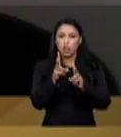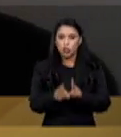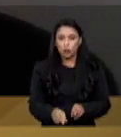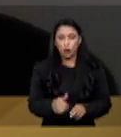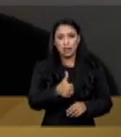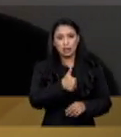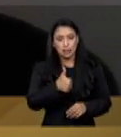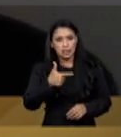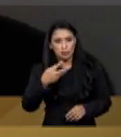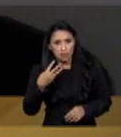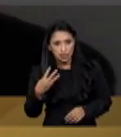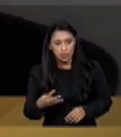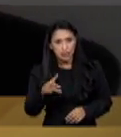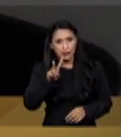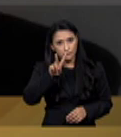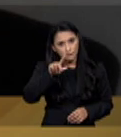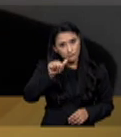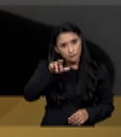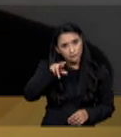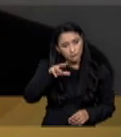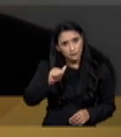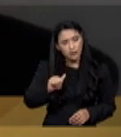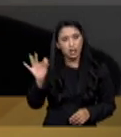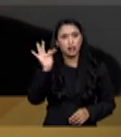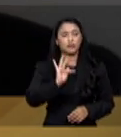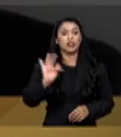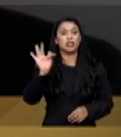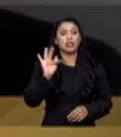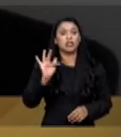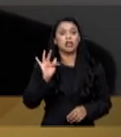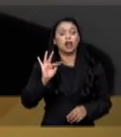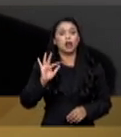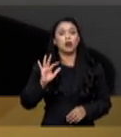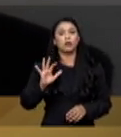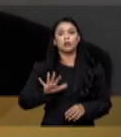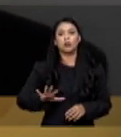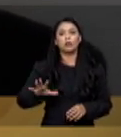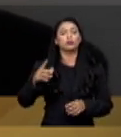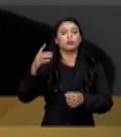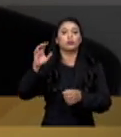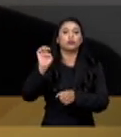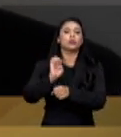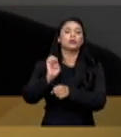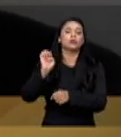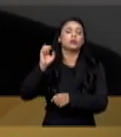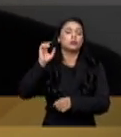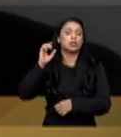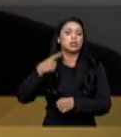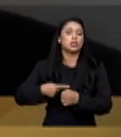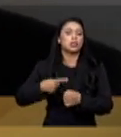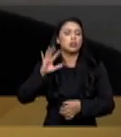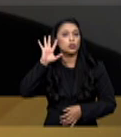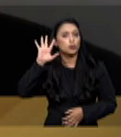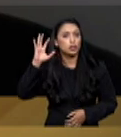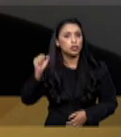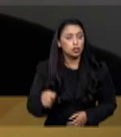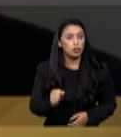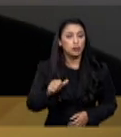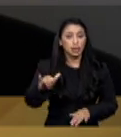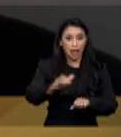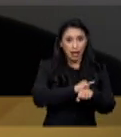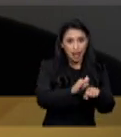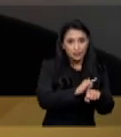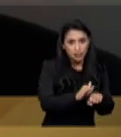13ª Vara Federal da Seção Judiciária de Curitiba, no contexto da Operação Lava